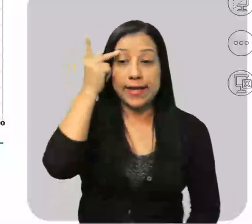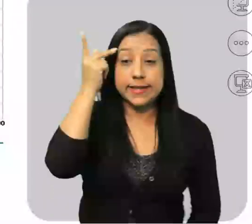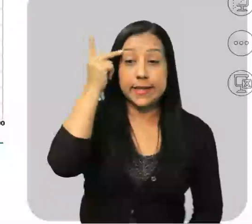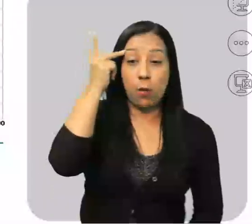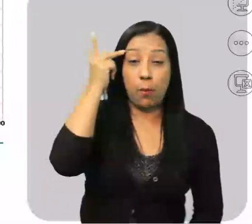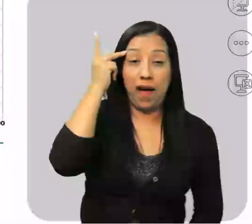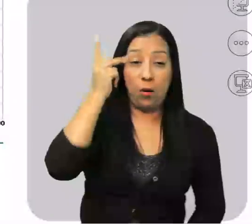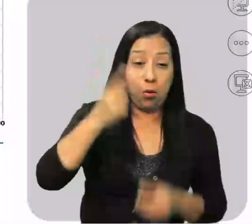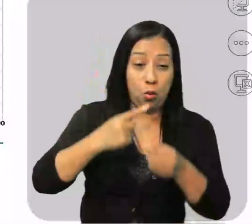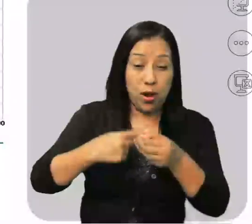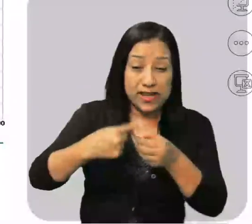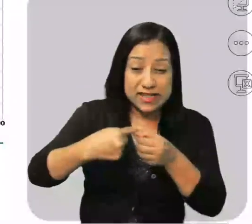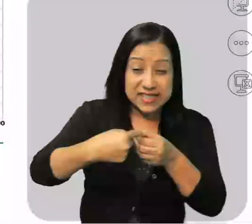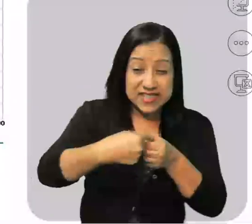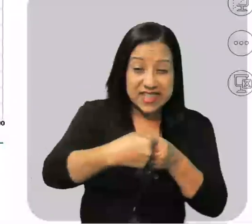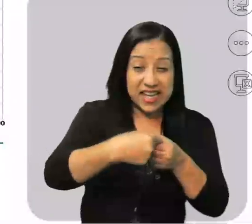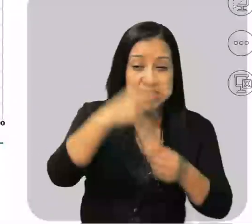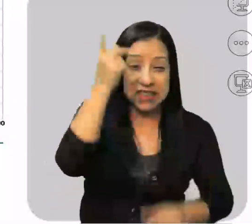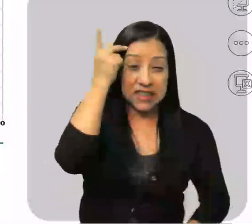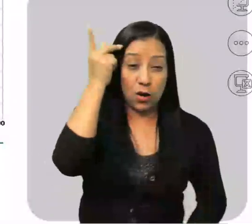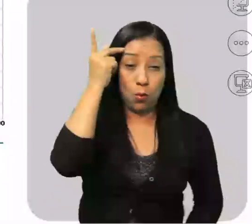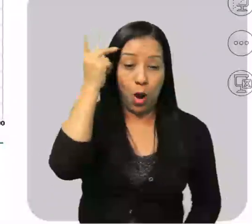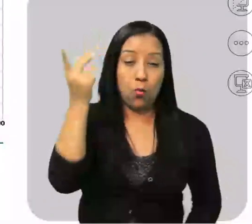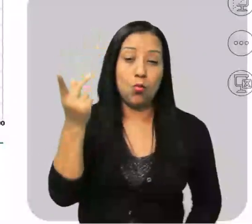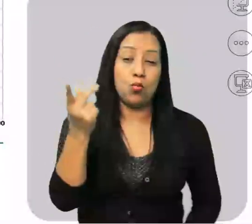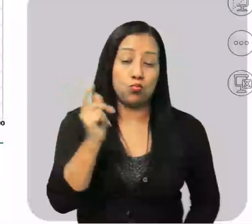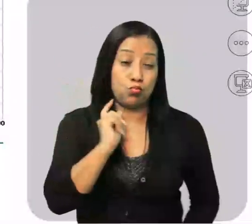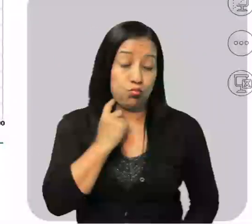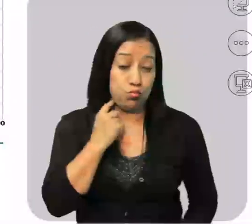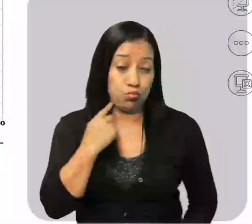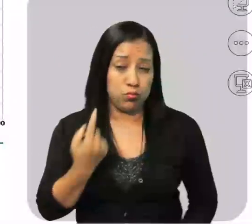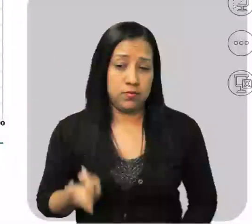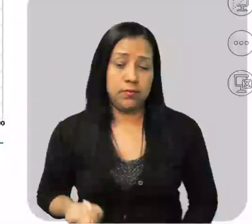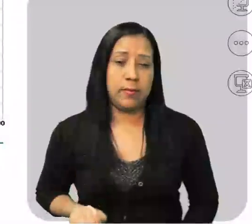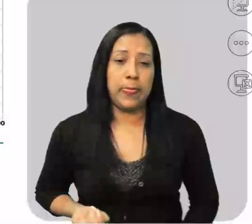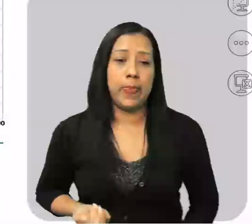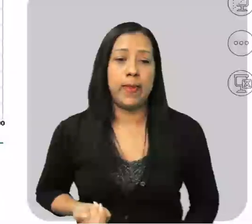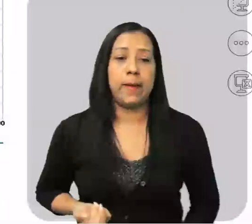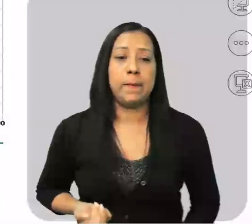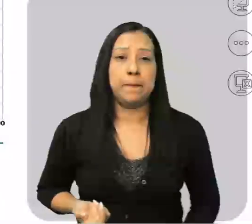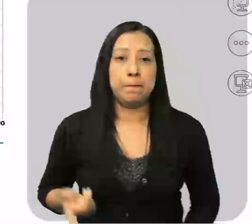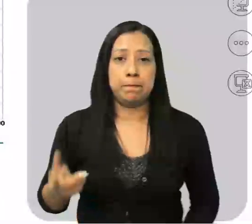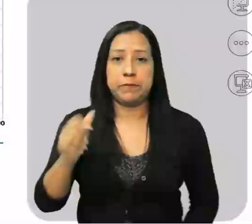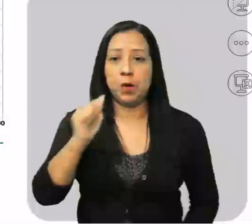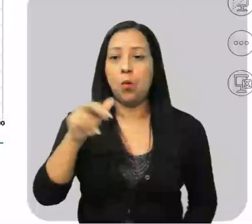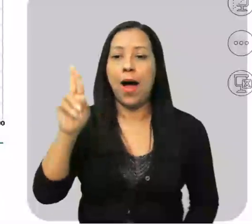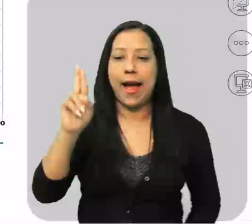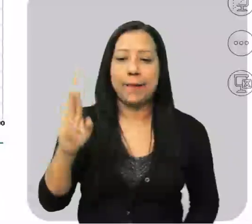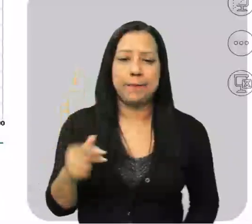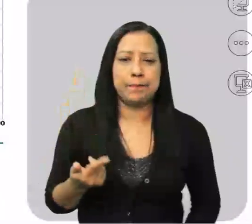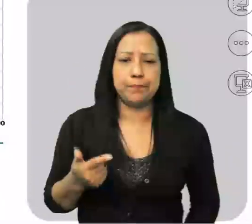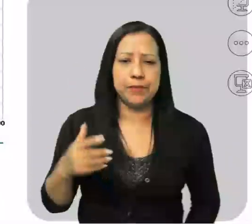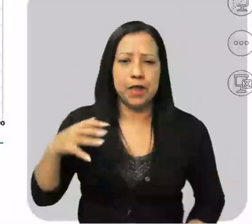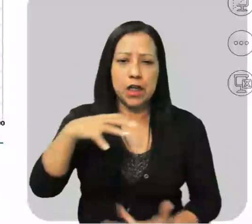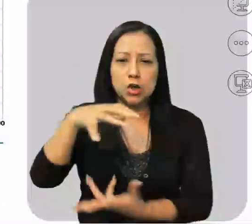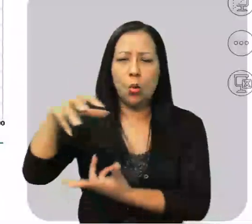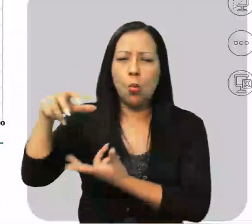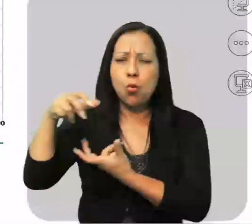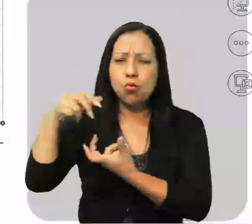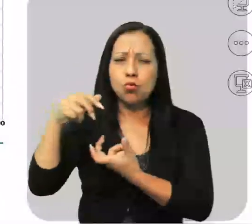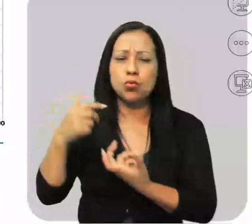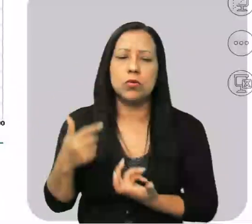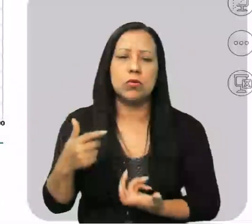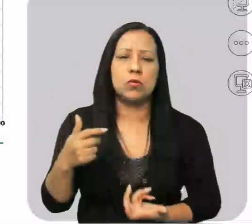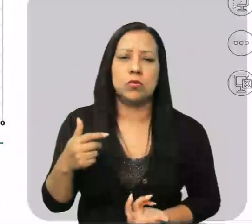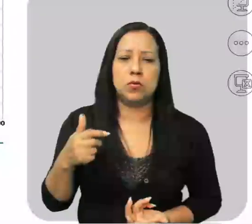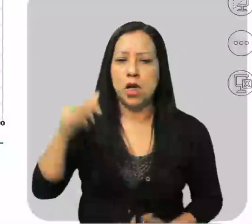ver, ó, que a maioria das cidades é onde? São Paulo. Ok? E no mundo, como é que